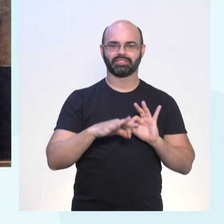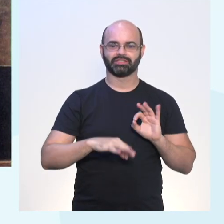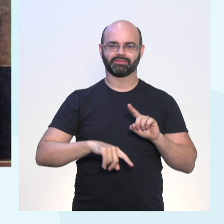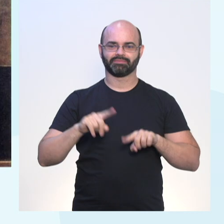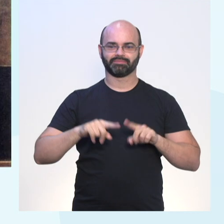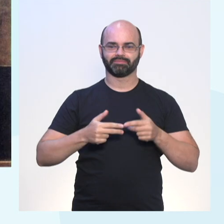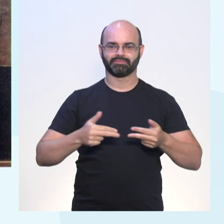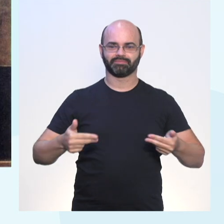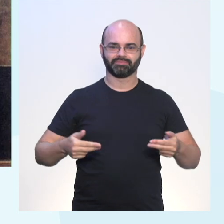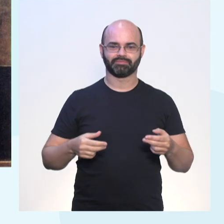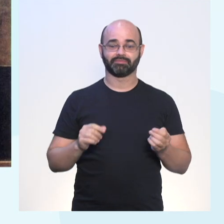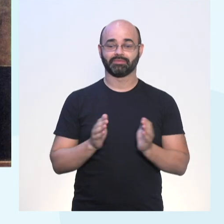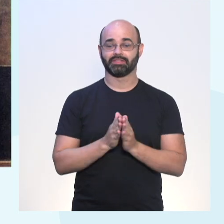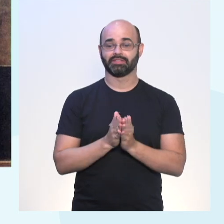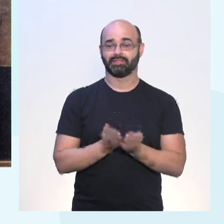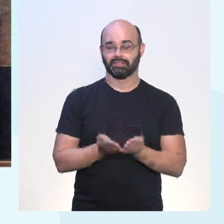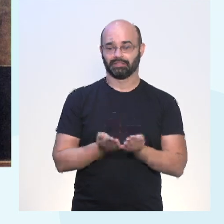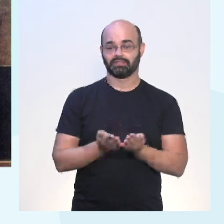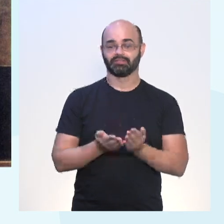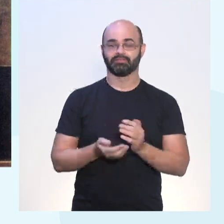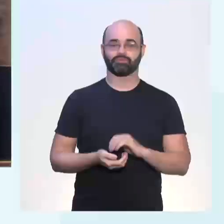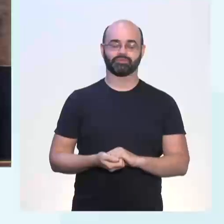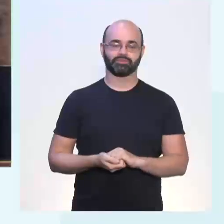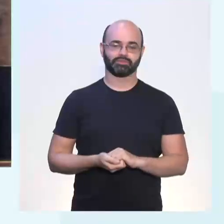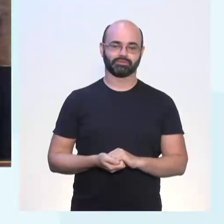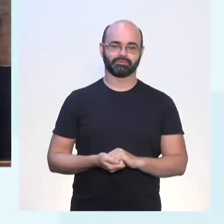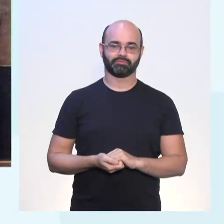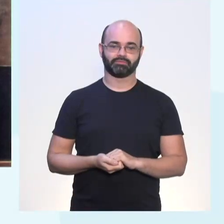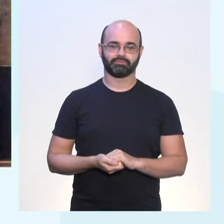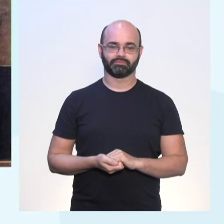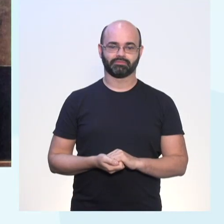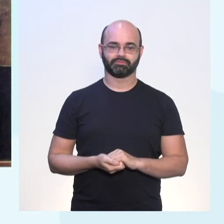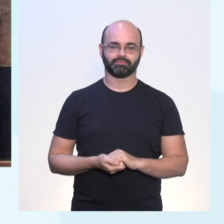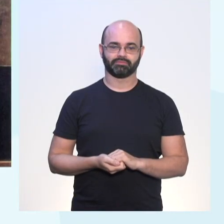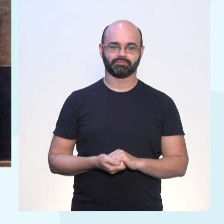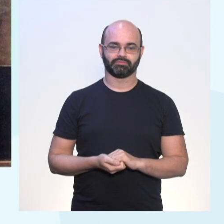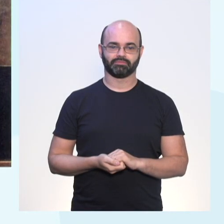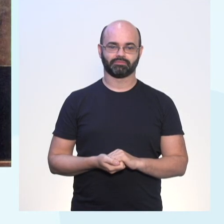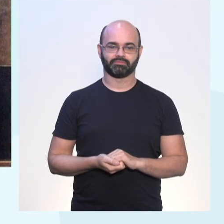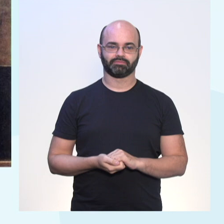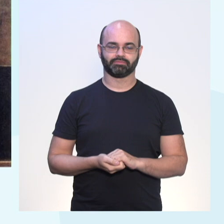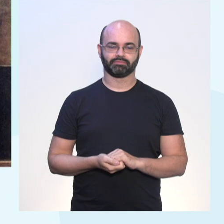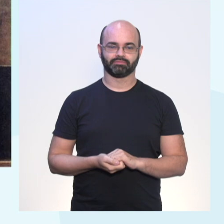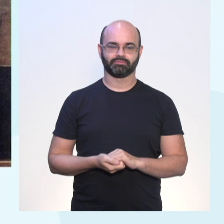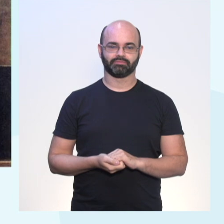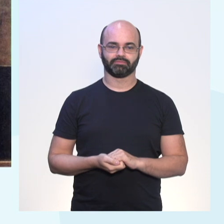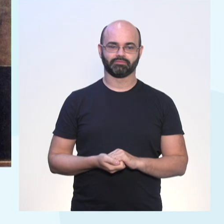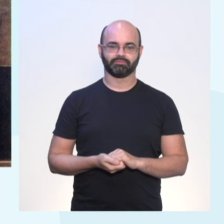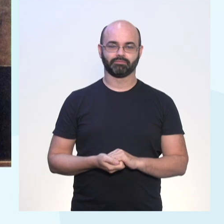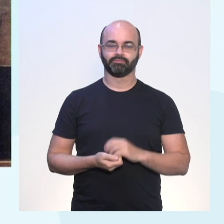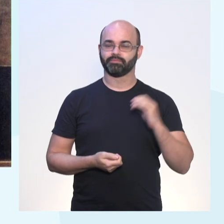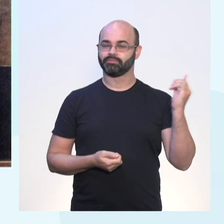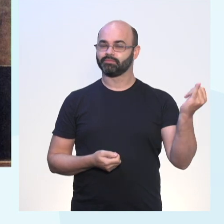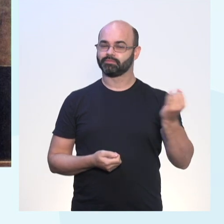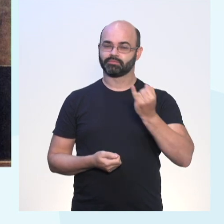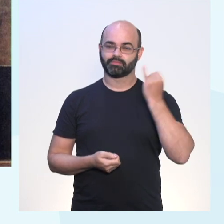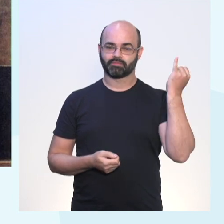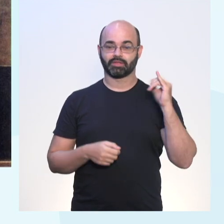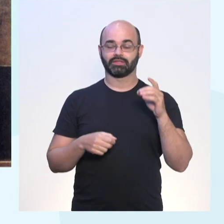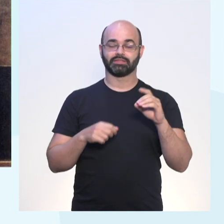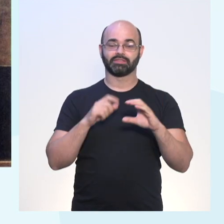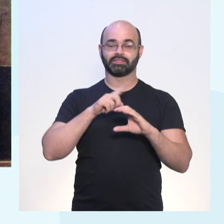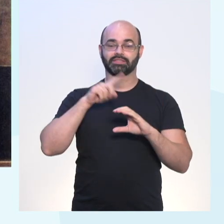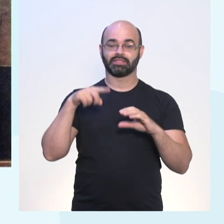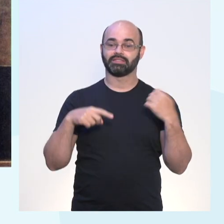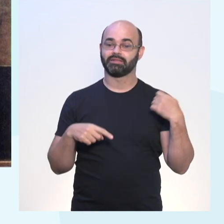tem livros. Né? Então, tudo aquilo que era considerado é condição indispensável para fazer